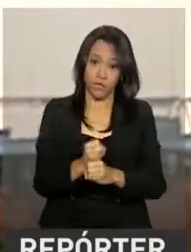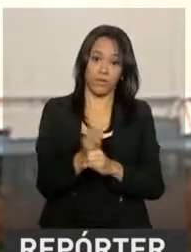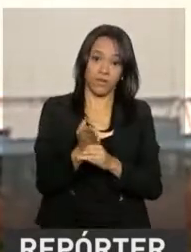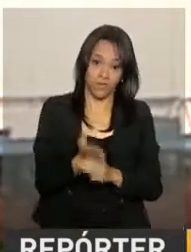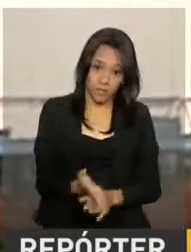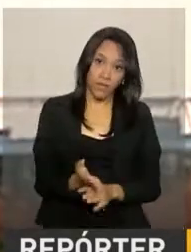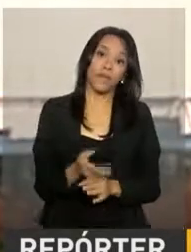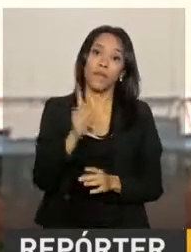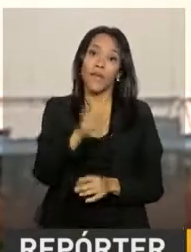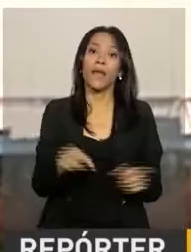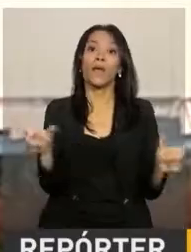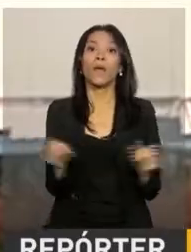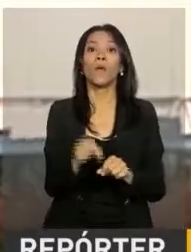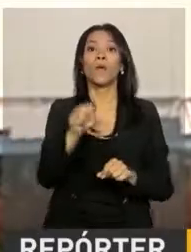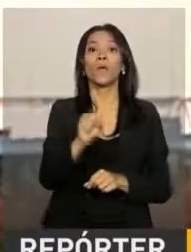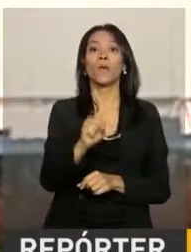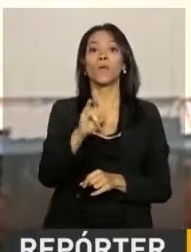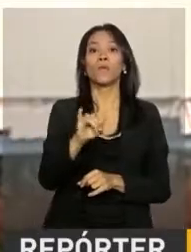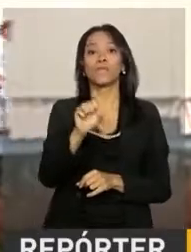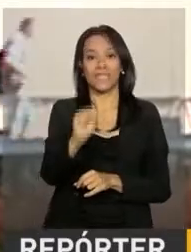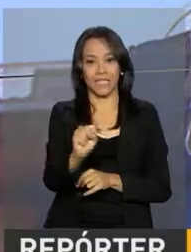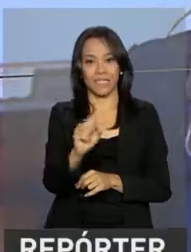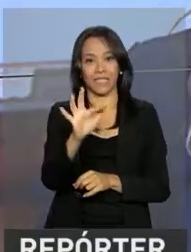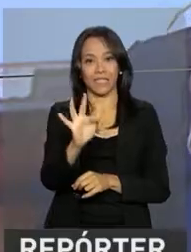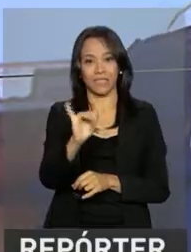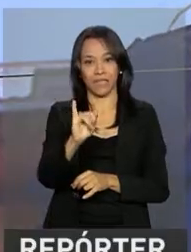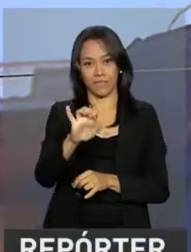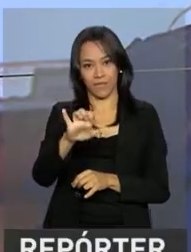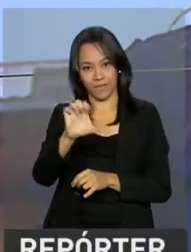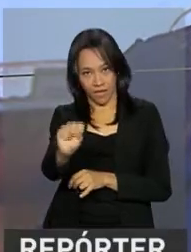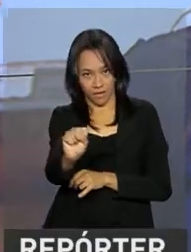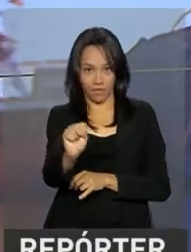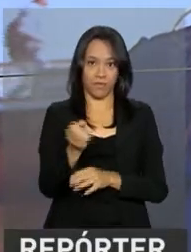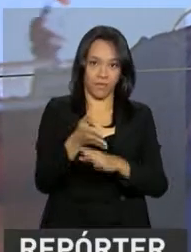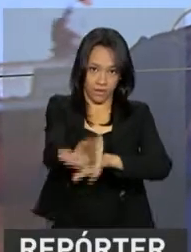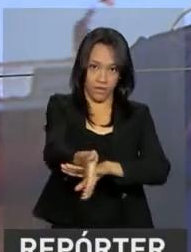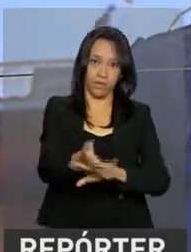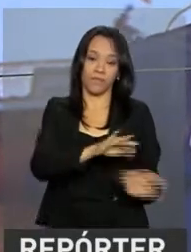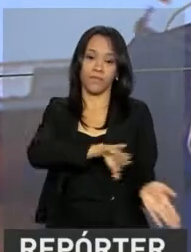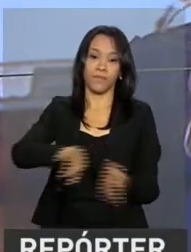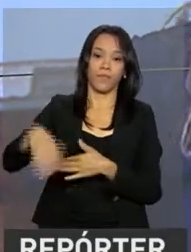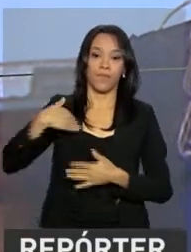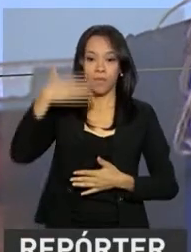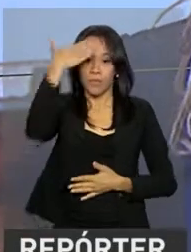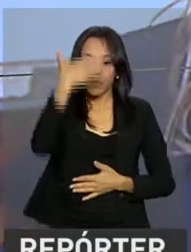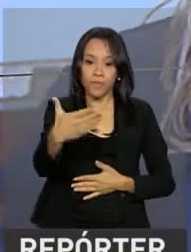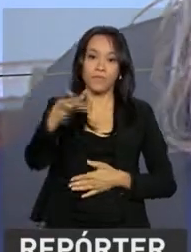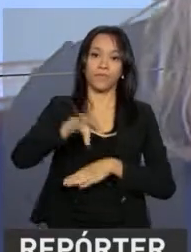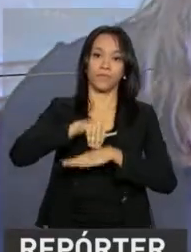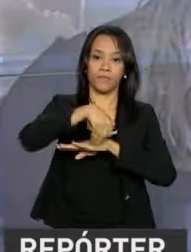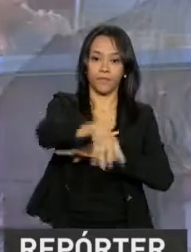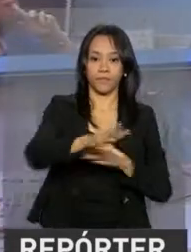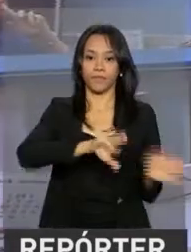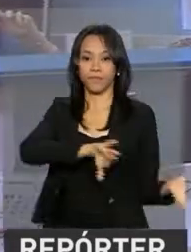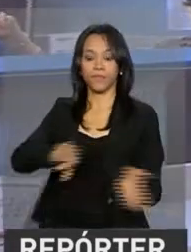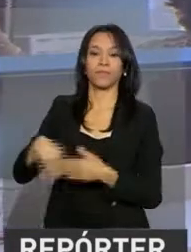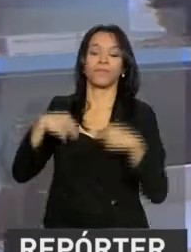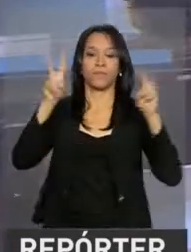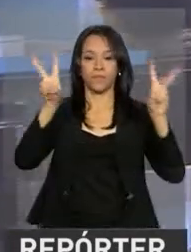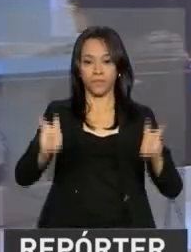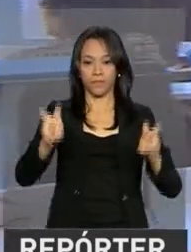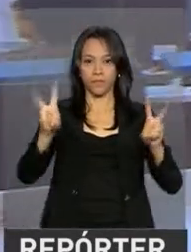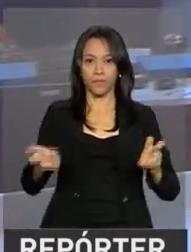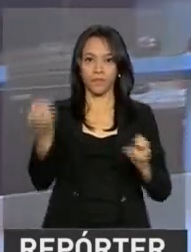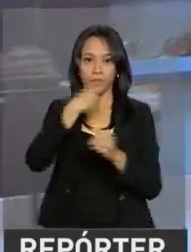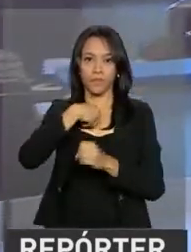os seus fiéis é com você leandro obrigatória pelas suas informações aí do ministério da educação o assunto agora é saúde